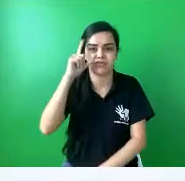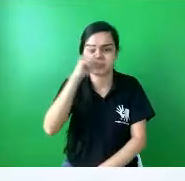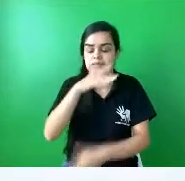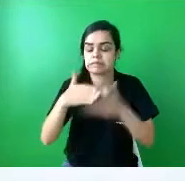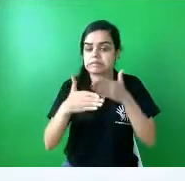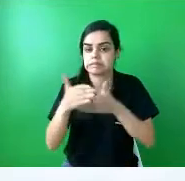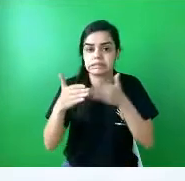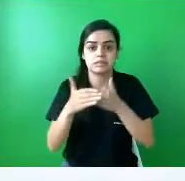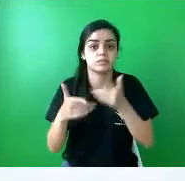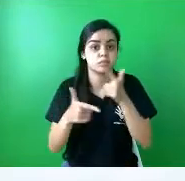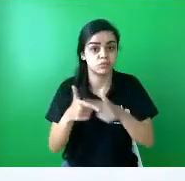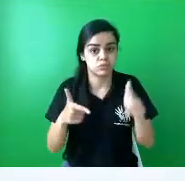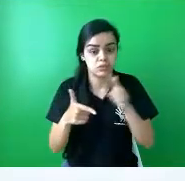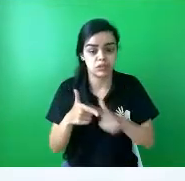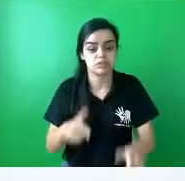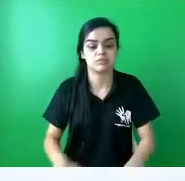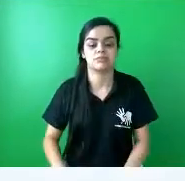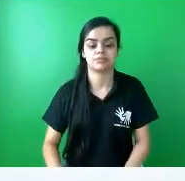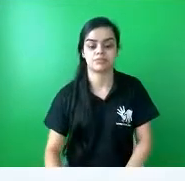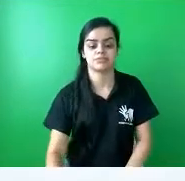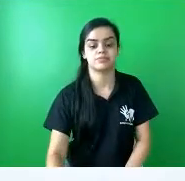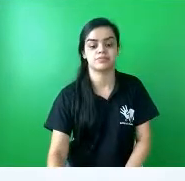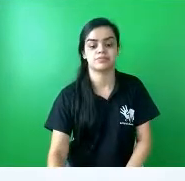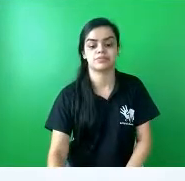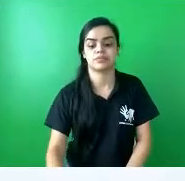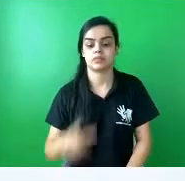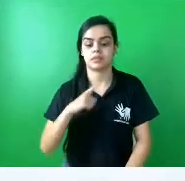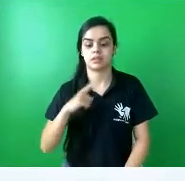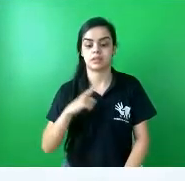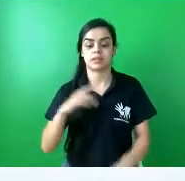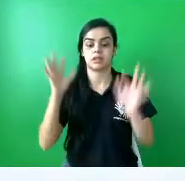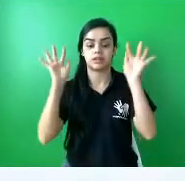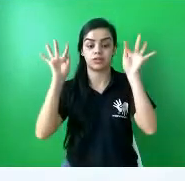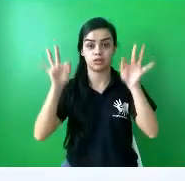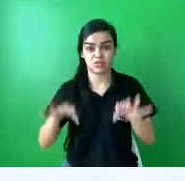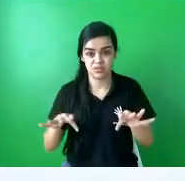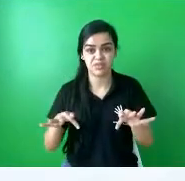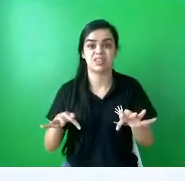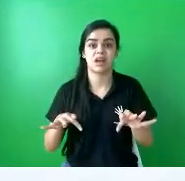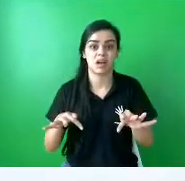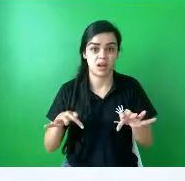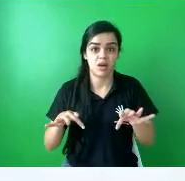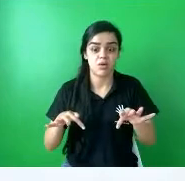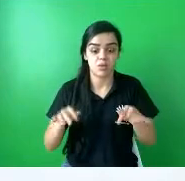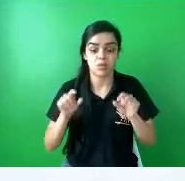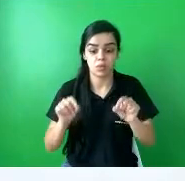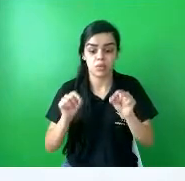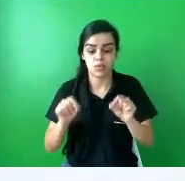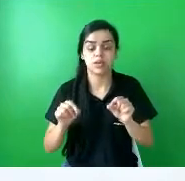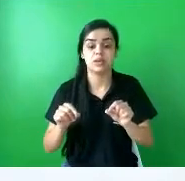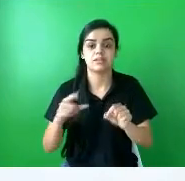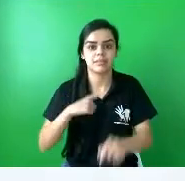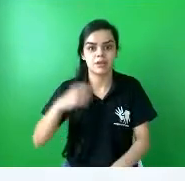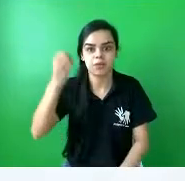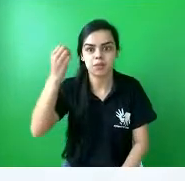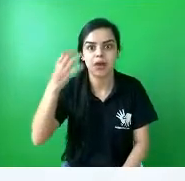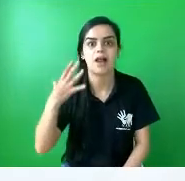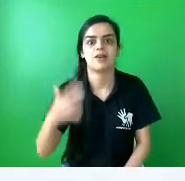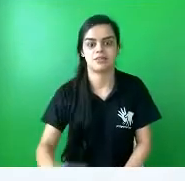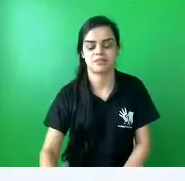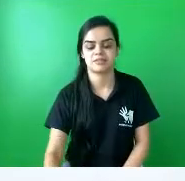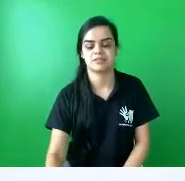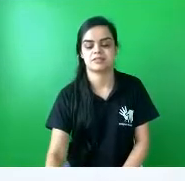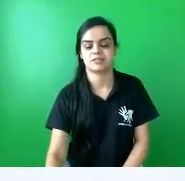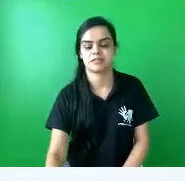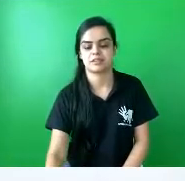cauteloso. Então, a gente tem lá no final do túnel, não gosto de chamar isso, mas assim, a gente tem lá no final do túnel exatamente uma luz, onde todo